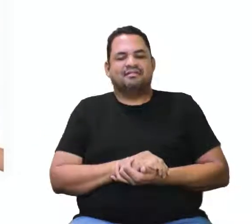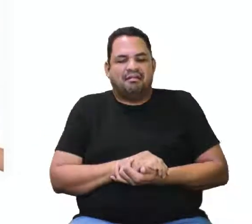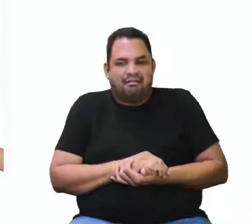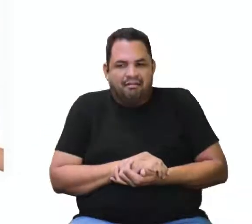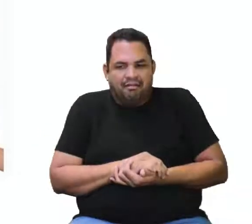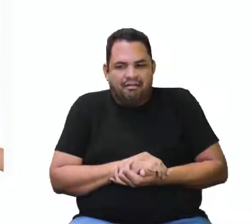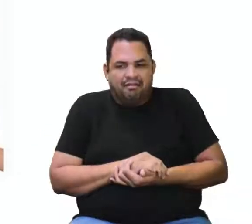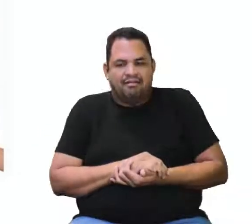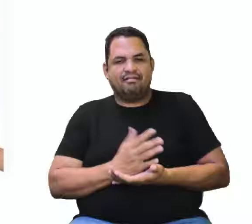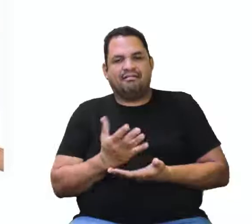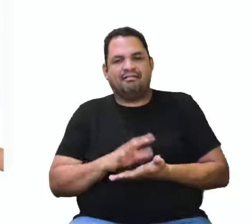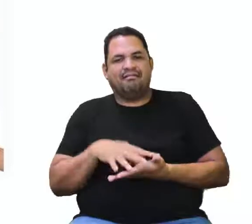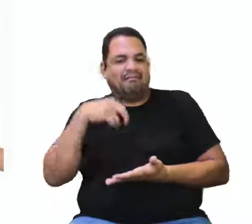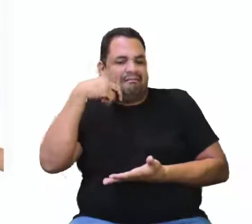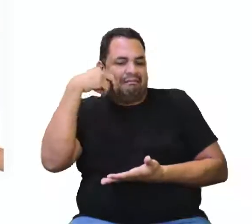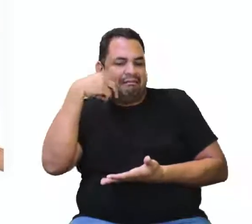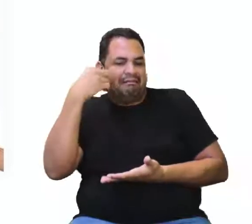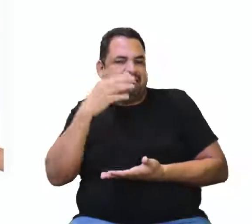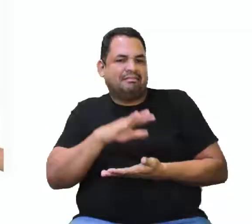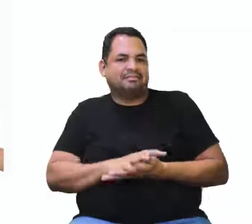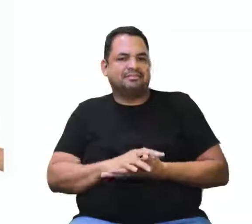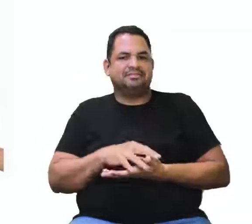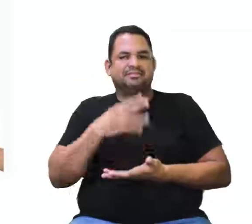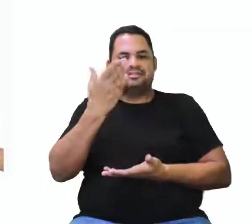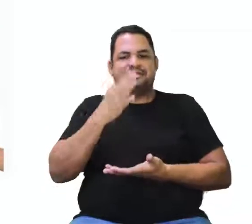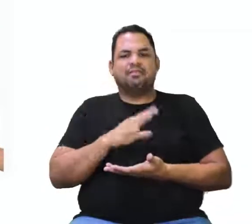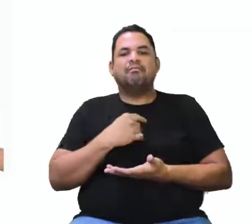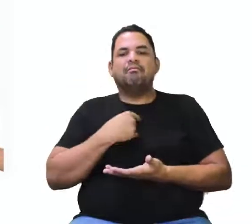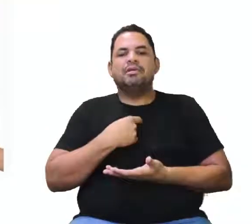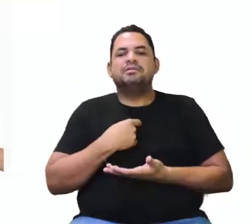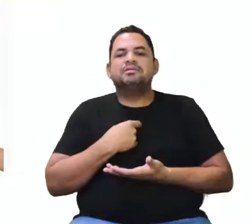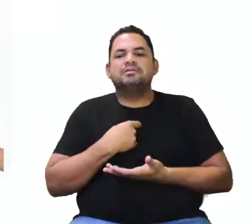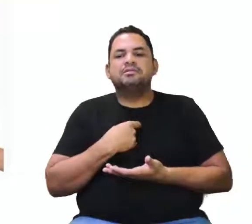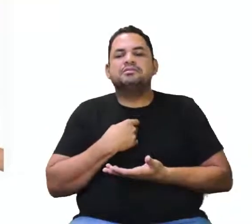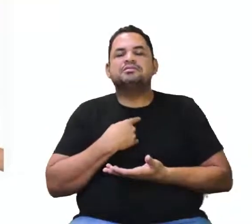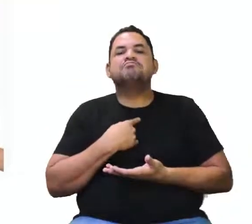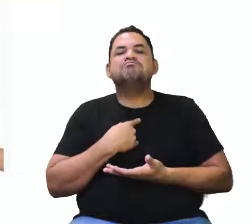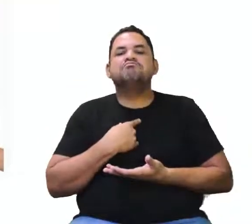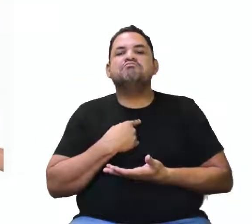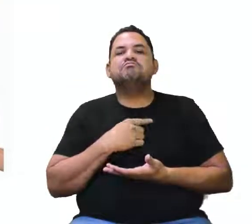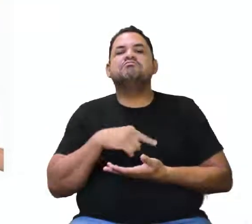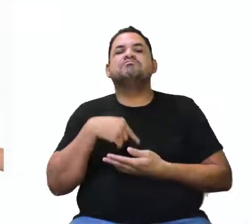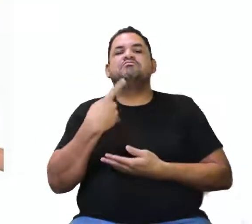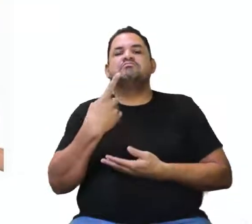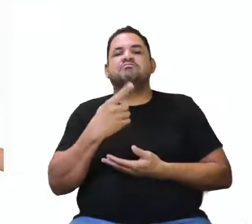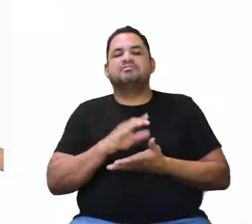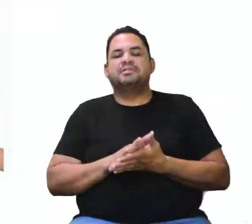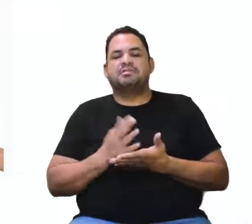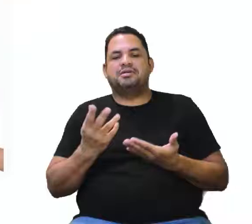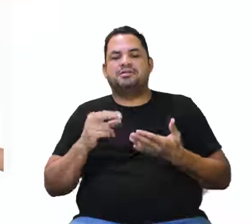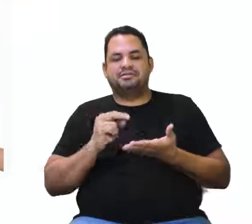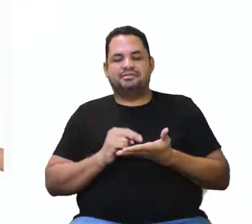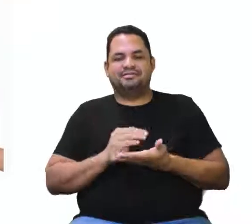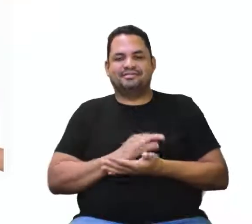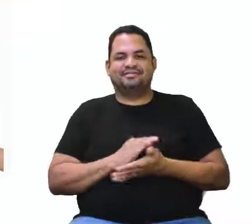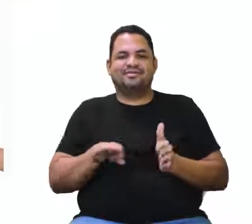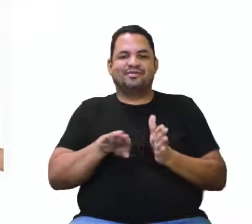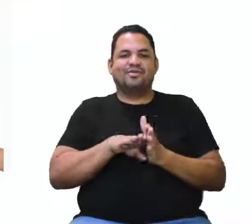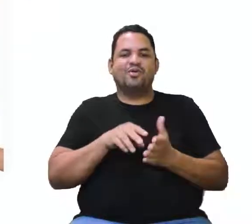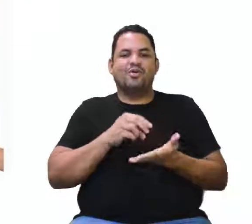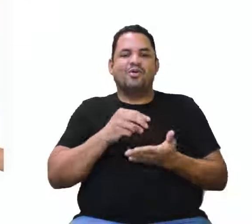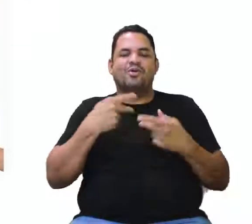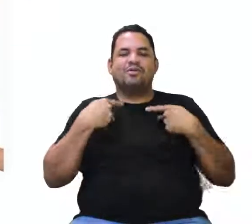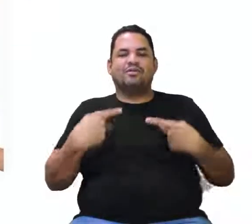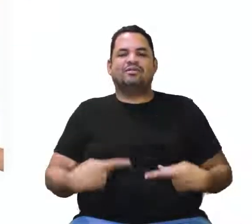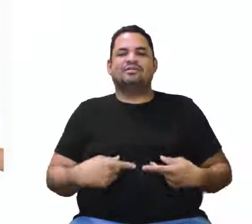Meio envergonhado, ou aquele que anda com o pescoço muito à frente, chega primeiro o pescoço, depois o resto do corpo. Será?